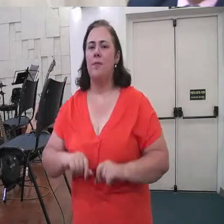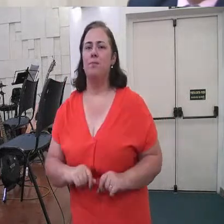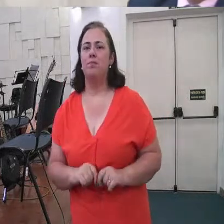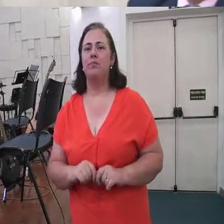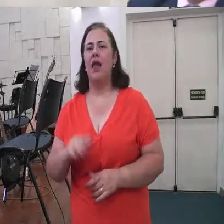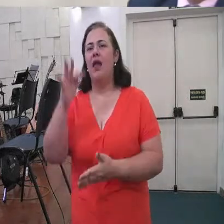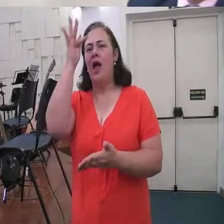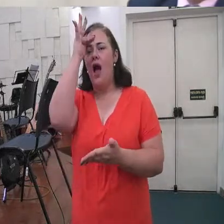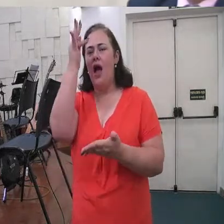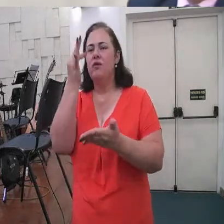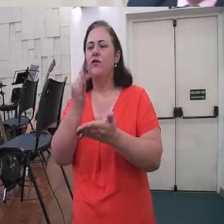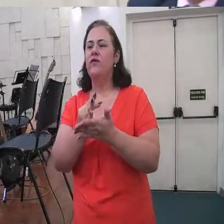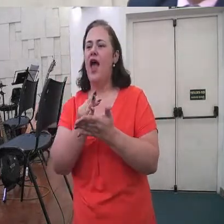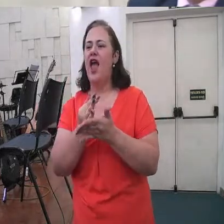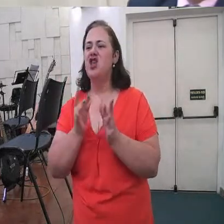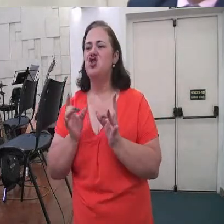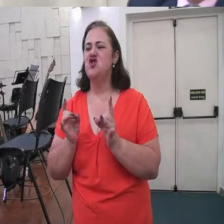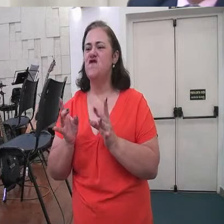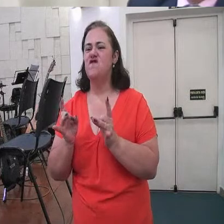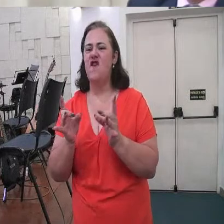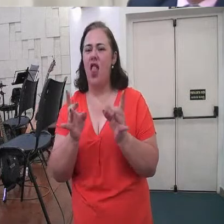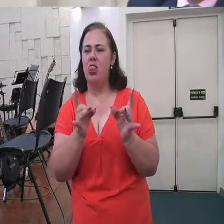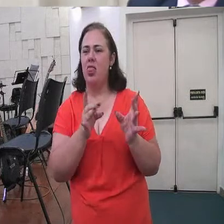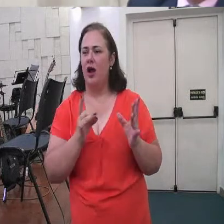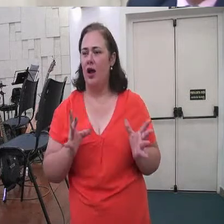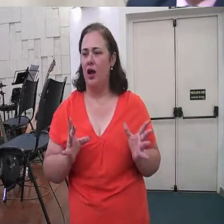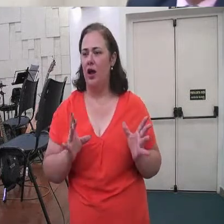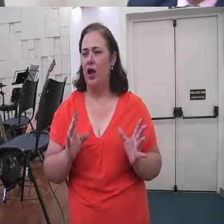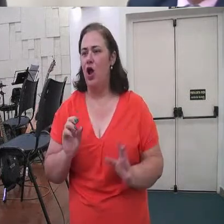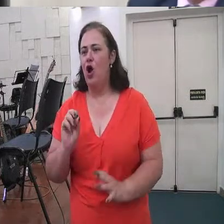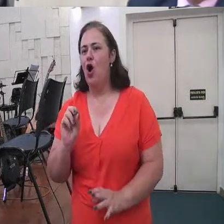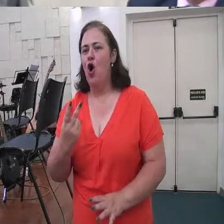mercantilista. A fé business.